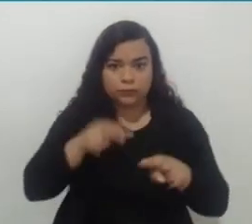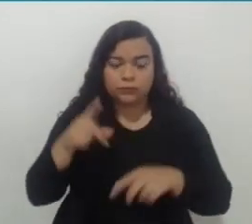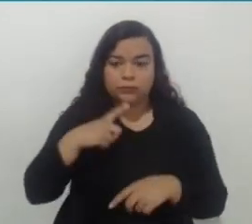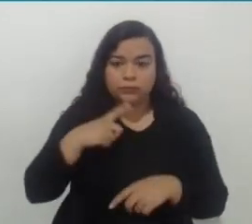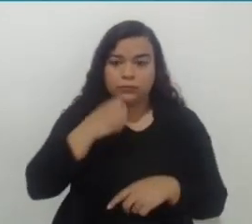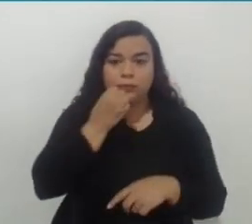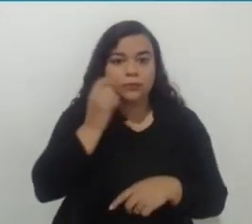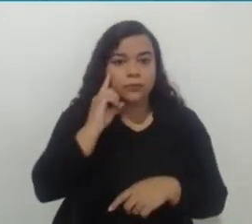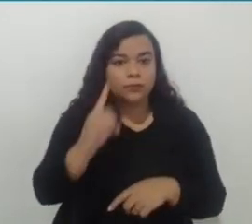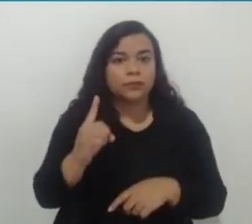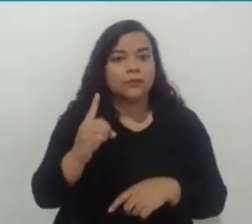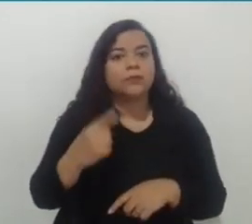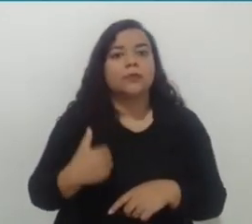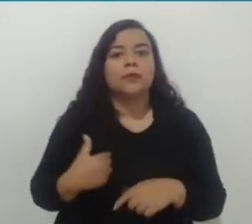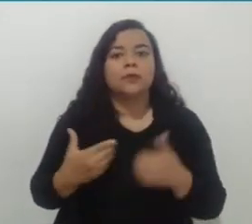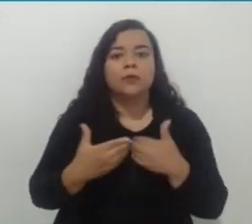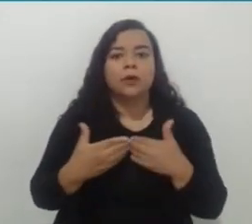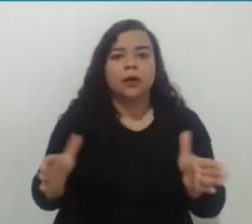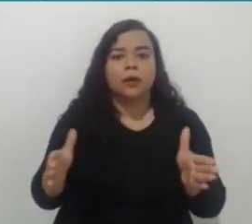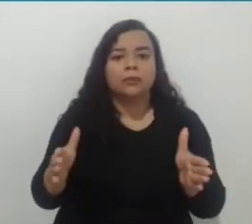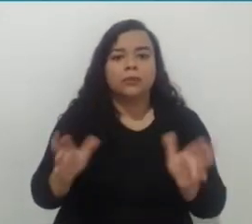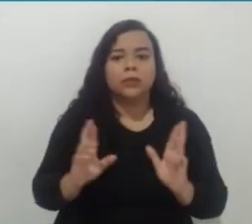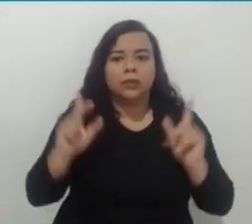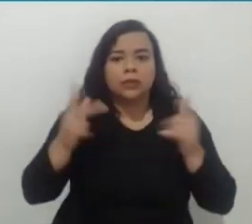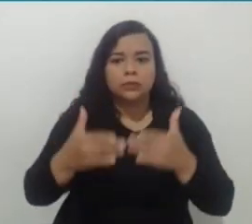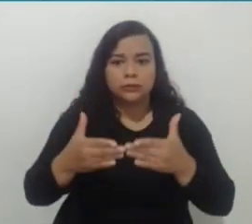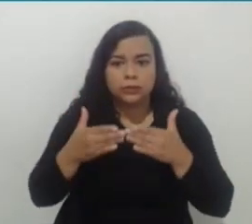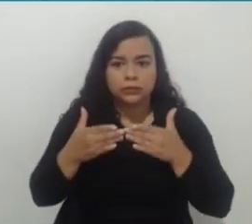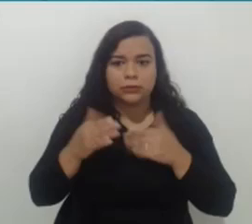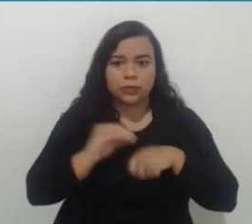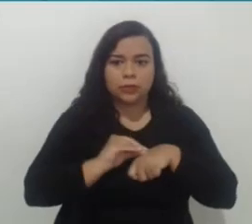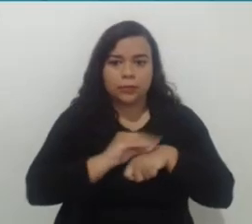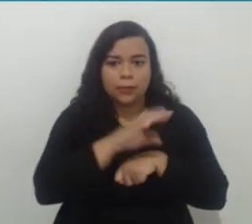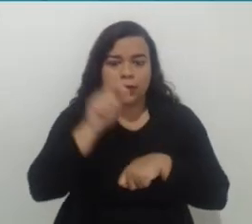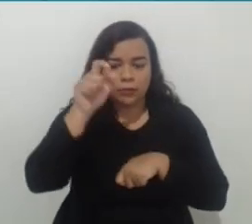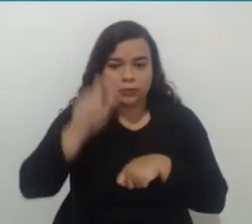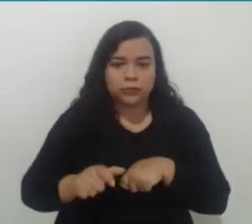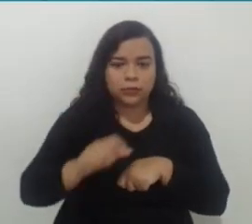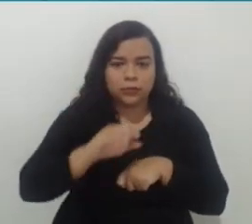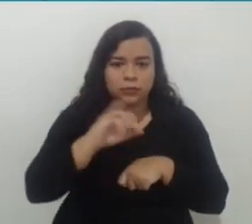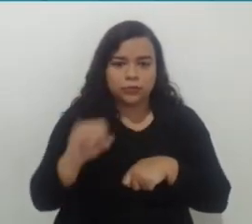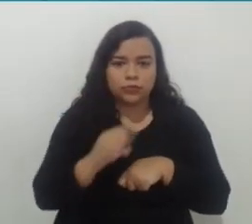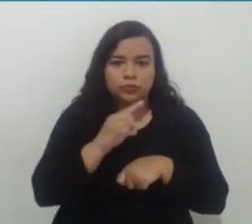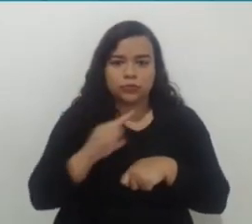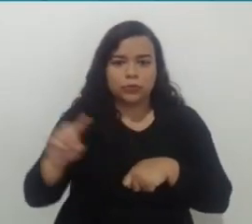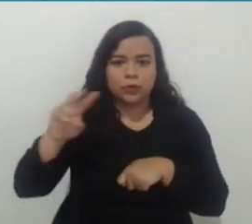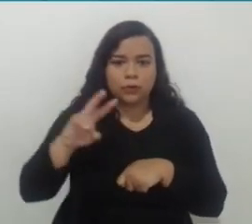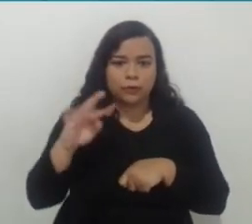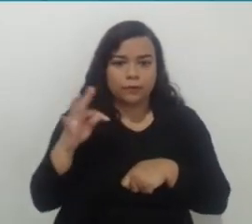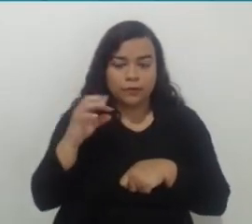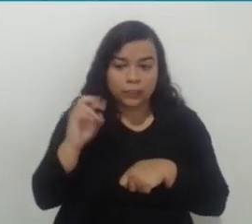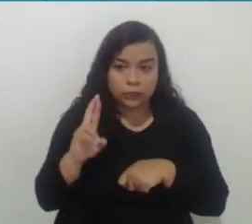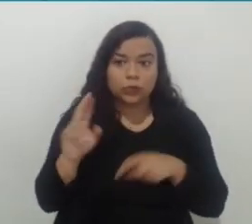vou abrir a sessão e passo imediatamente para o colega João Victor, que também faz parte